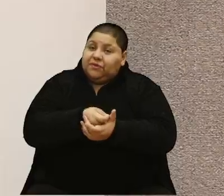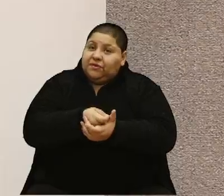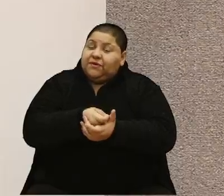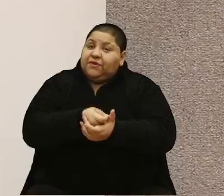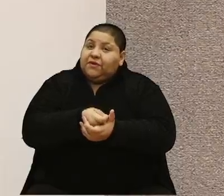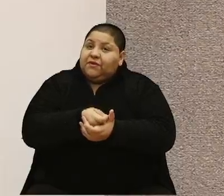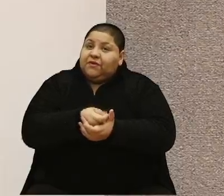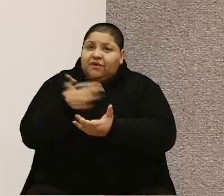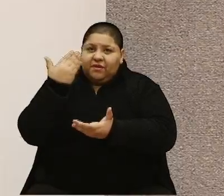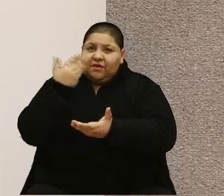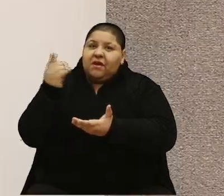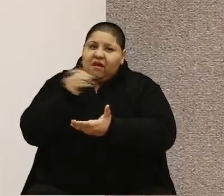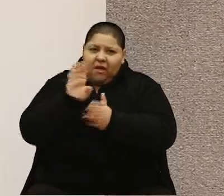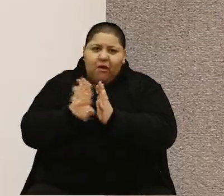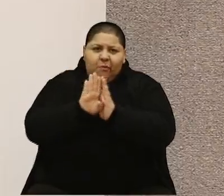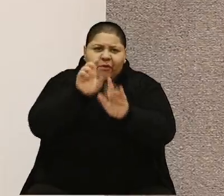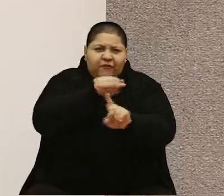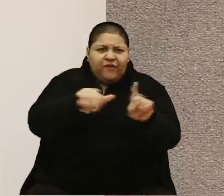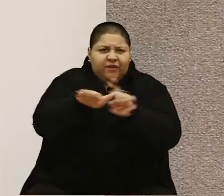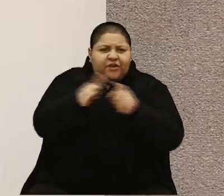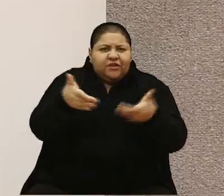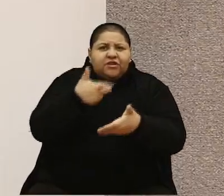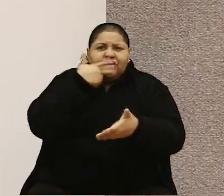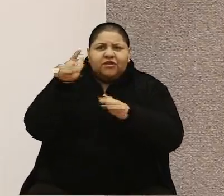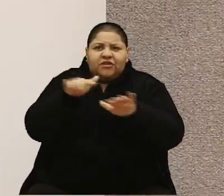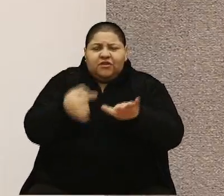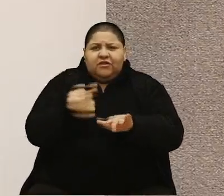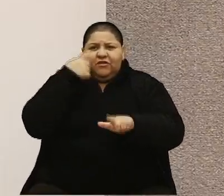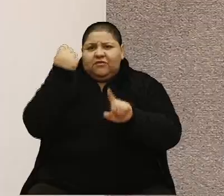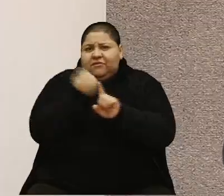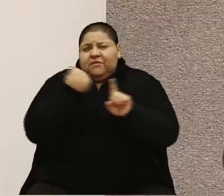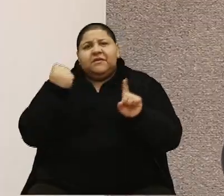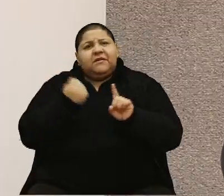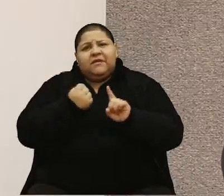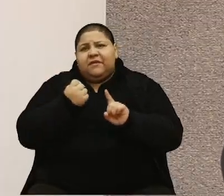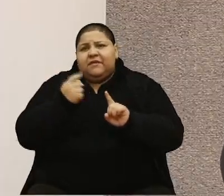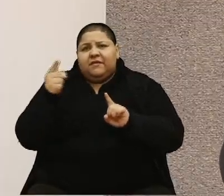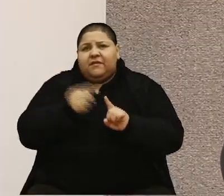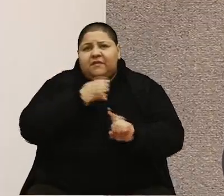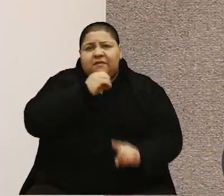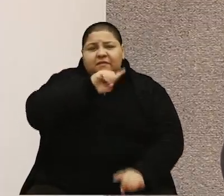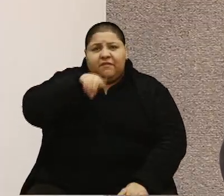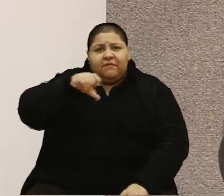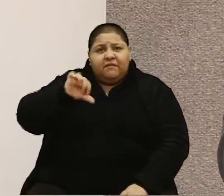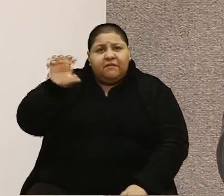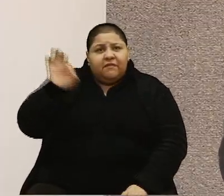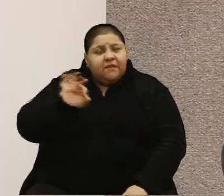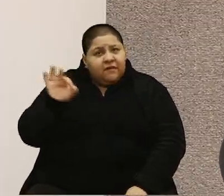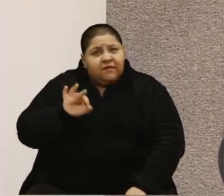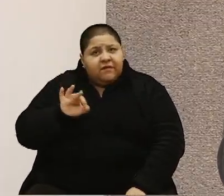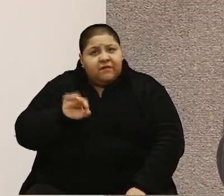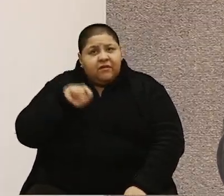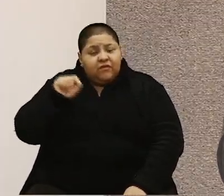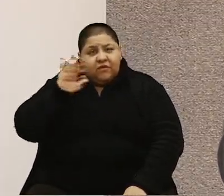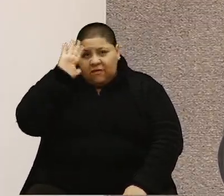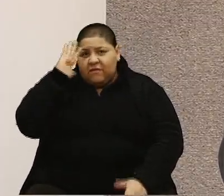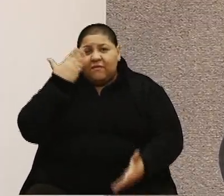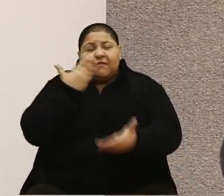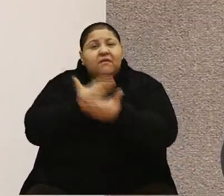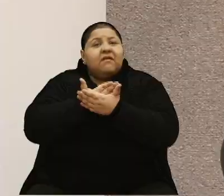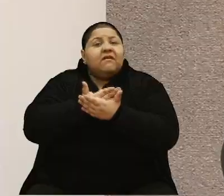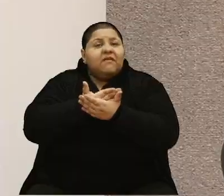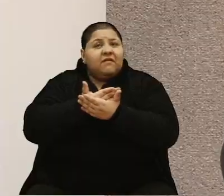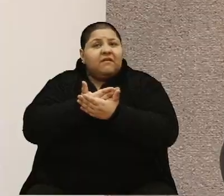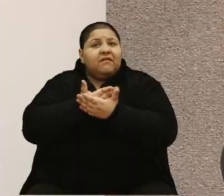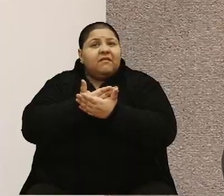é saber, é o benefício social? Eu já disse semana passada que o impacto do benefício social é 0,9%. O que eu acredito é uma questão